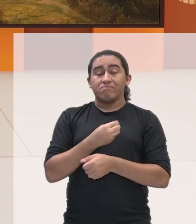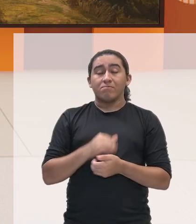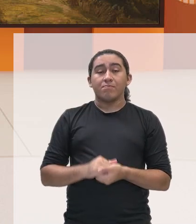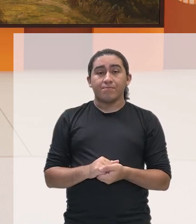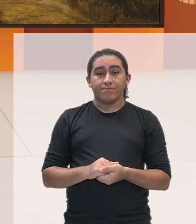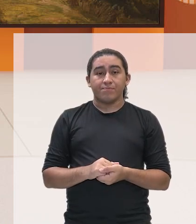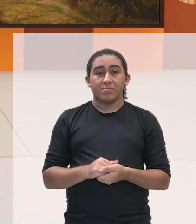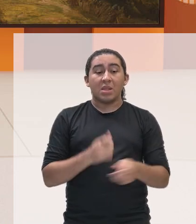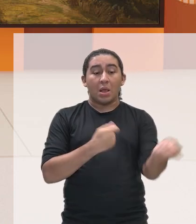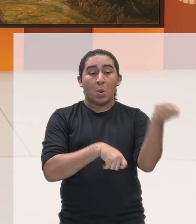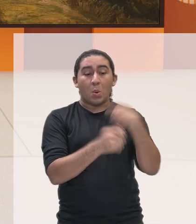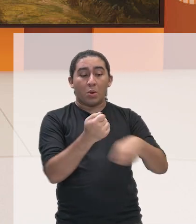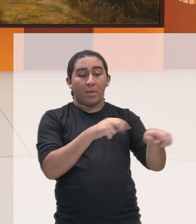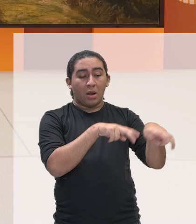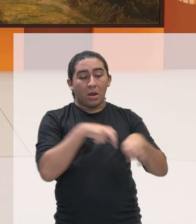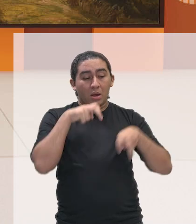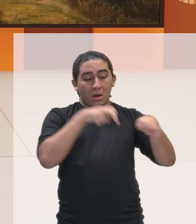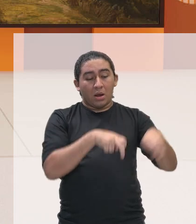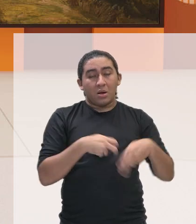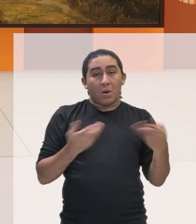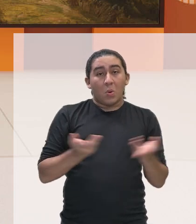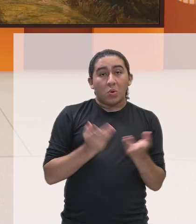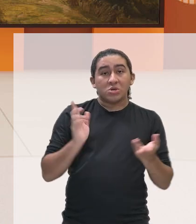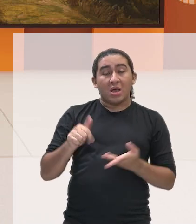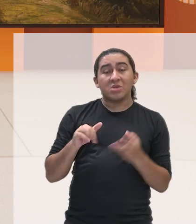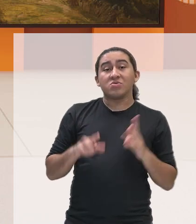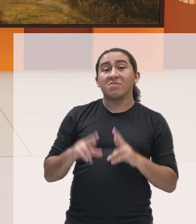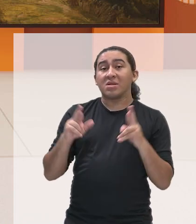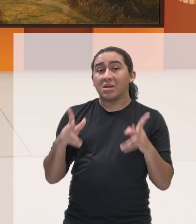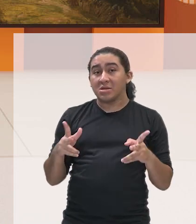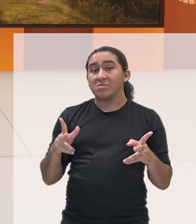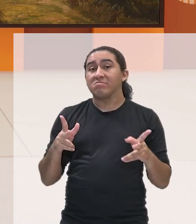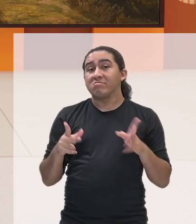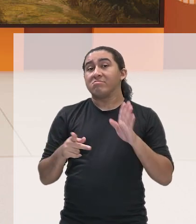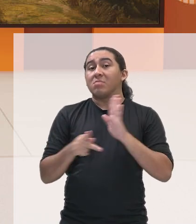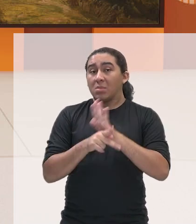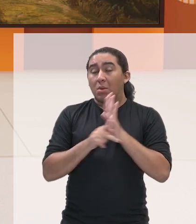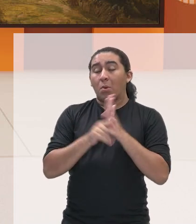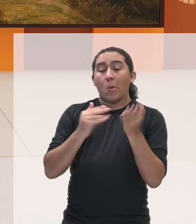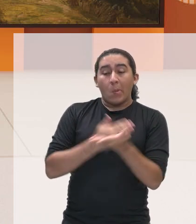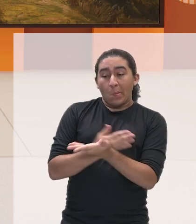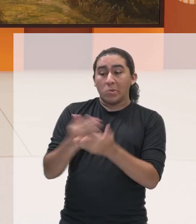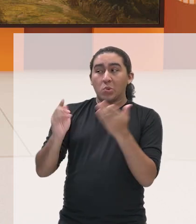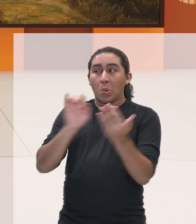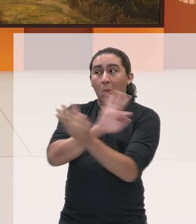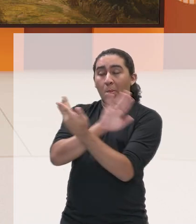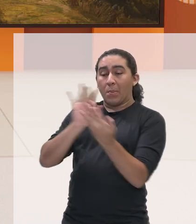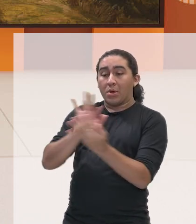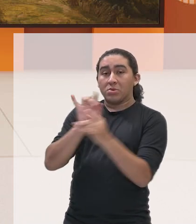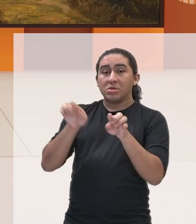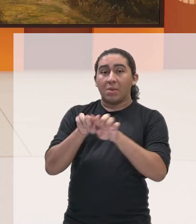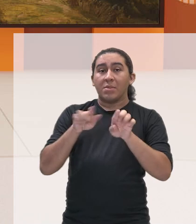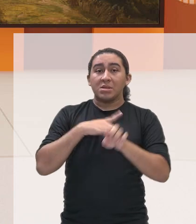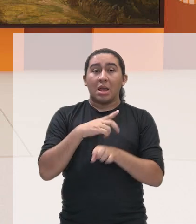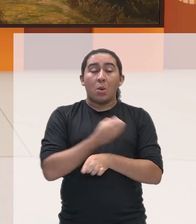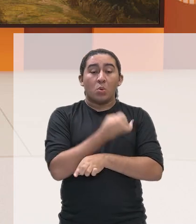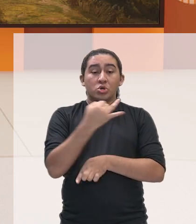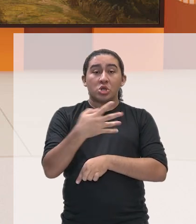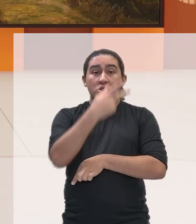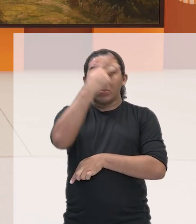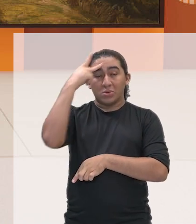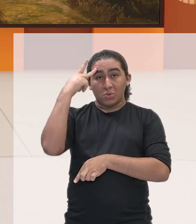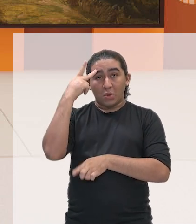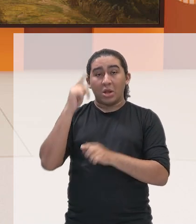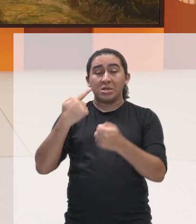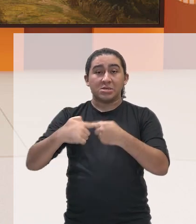economia agrária deu lugar a uma realidade cada vez mais urbanizada, com o aumento da população nas